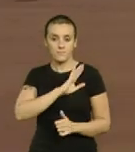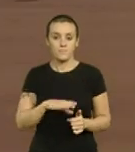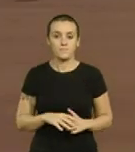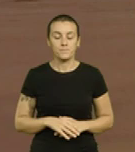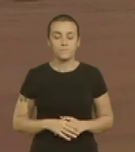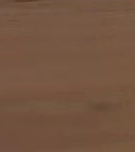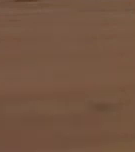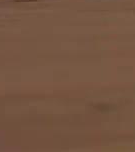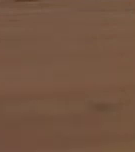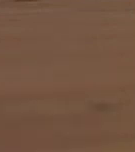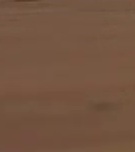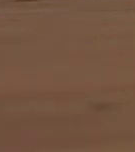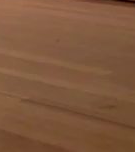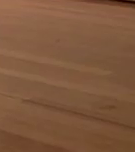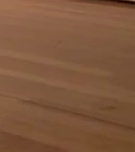em Coimbra.